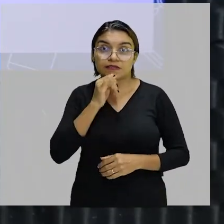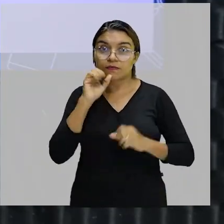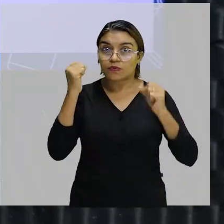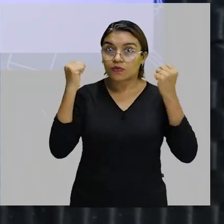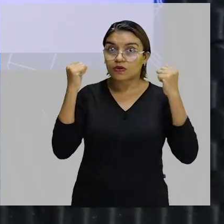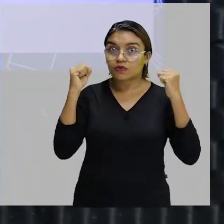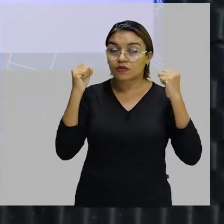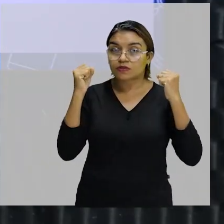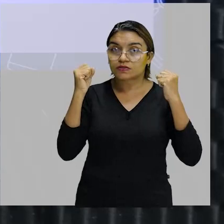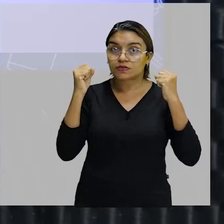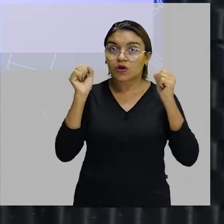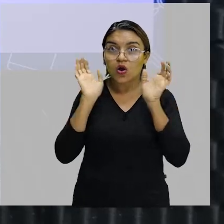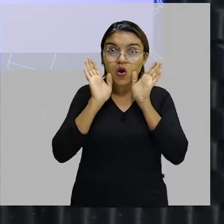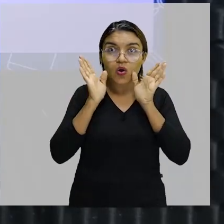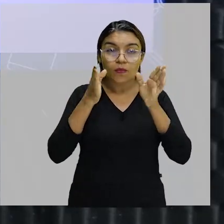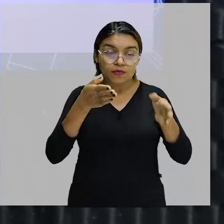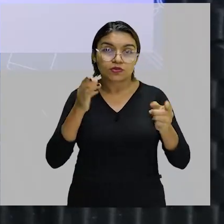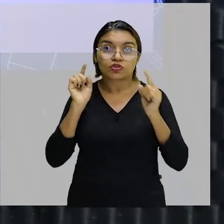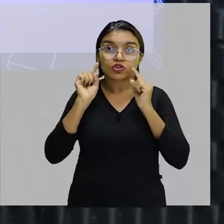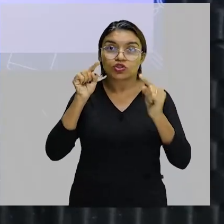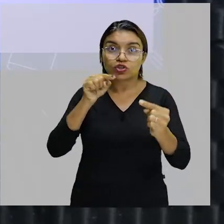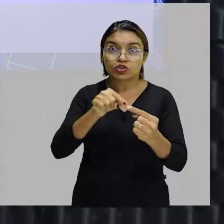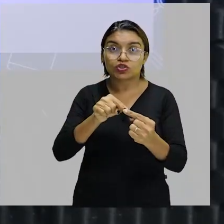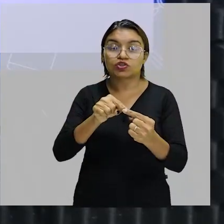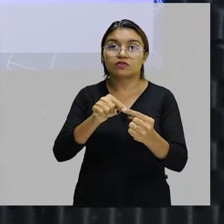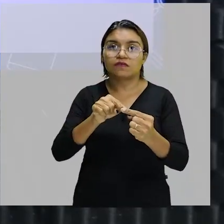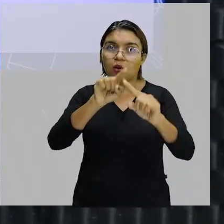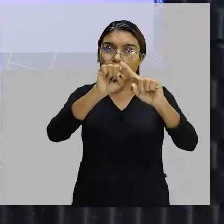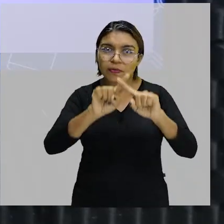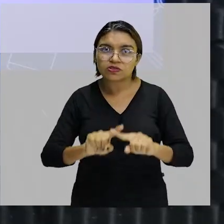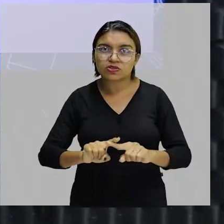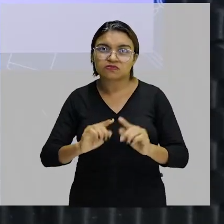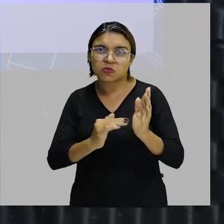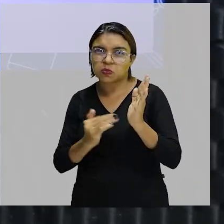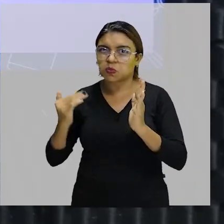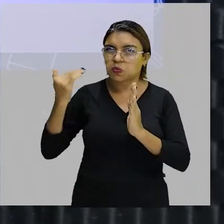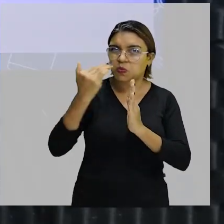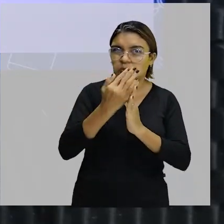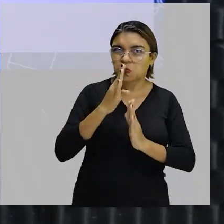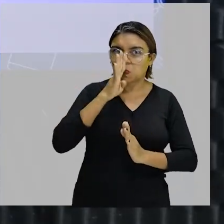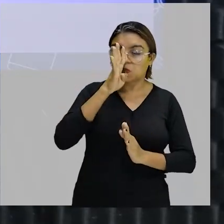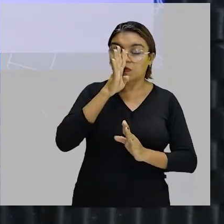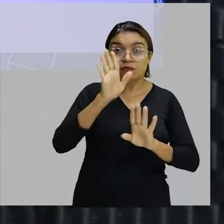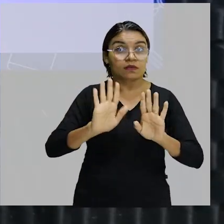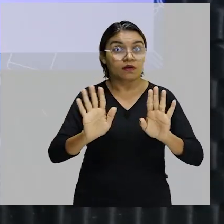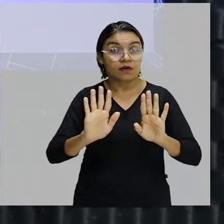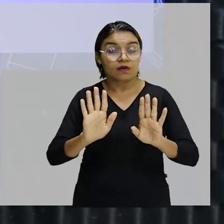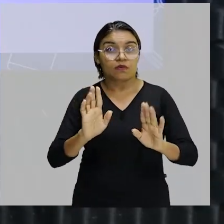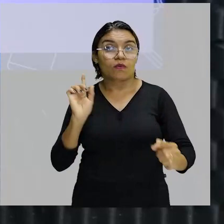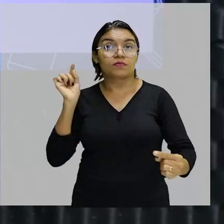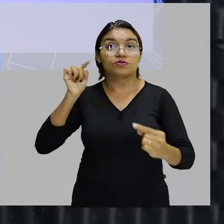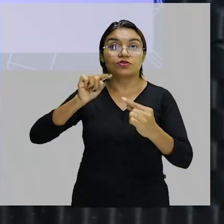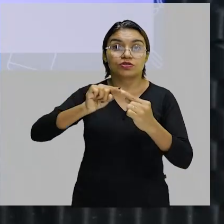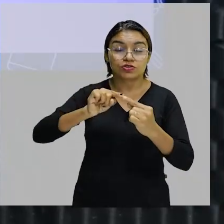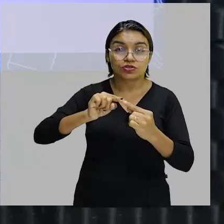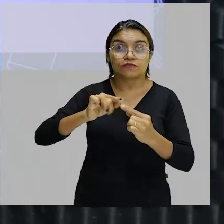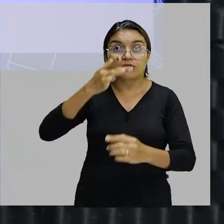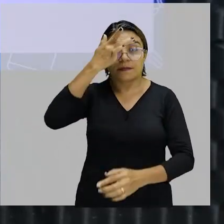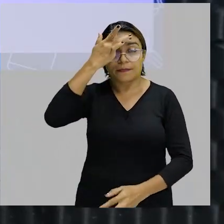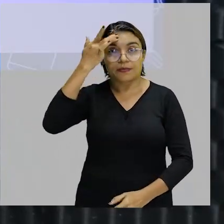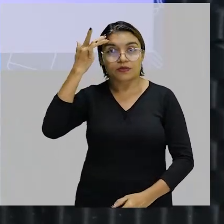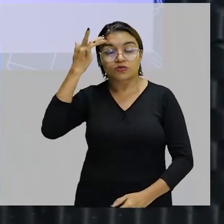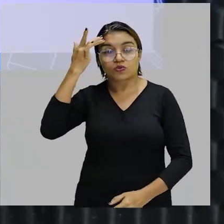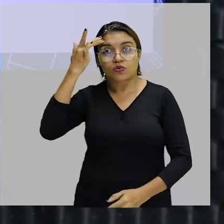ela não visa competitividade exagerada. Ela visa formar no